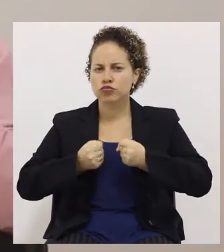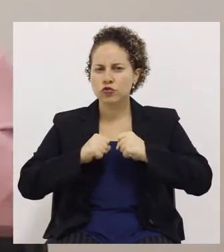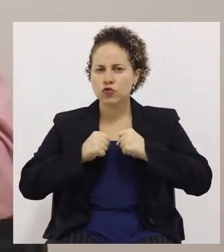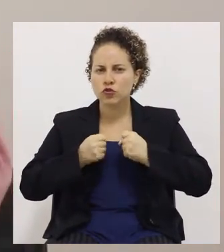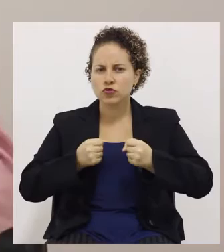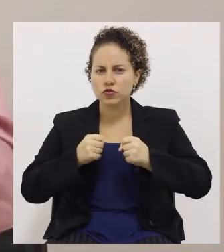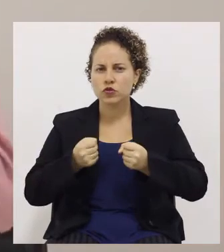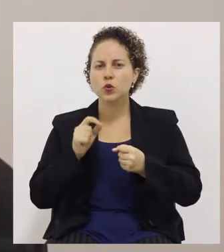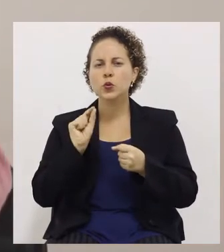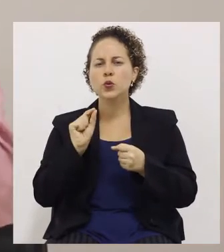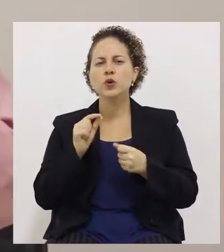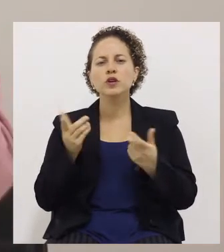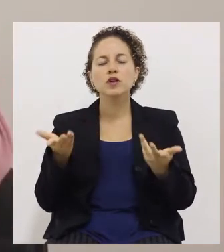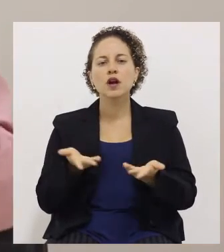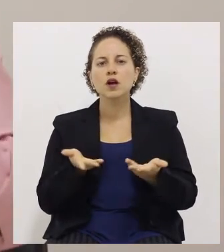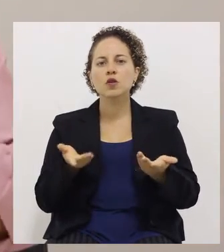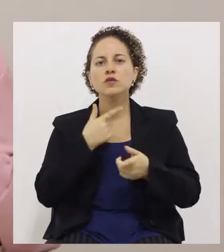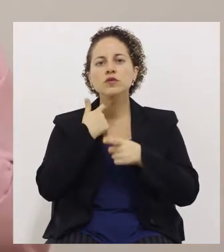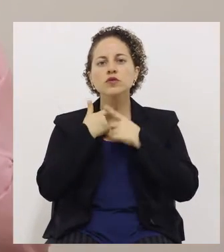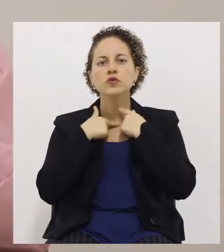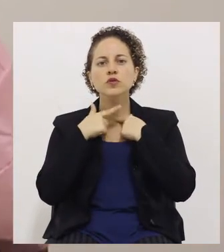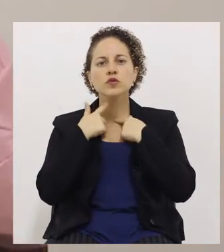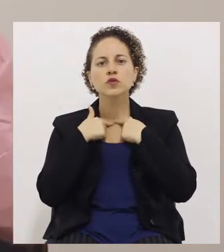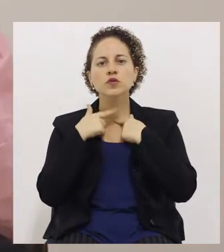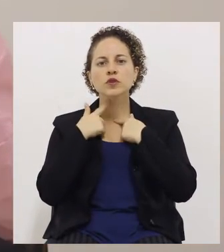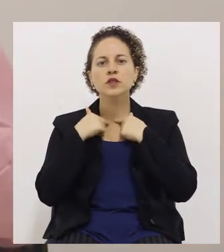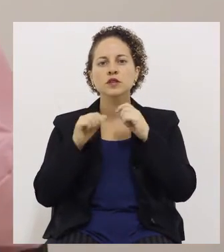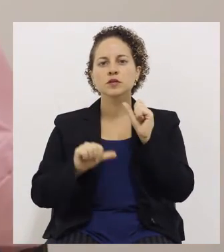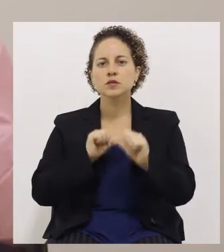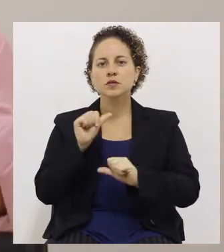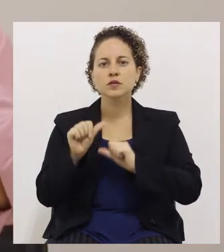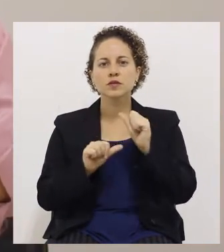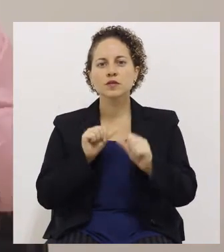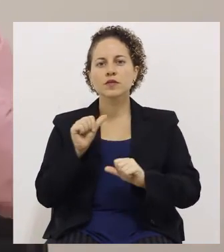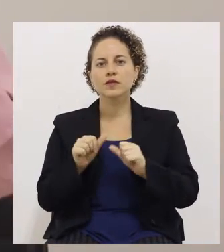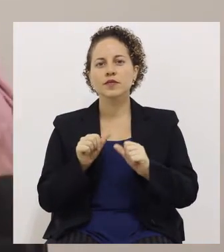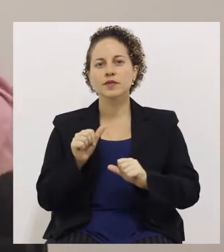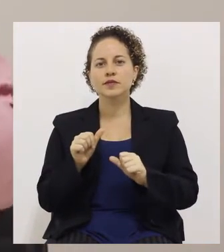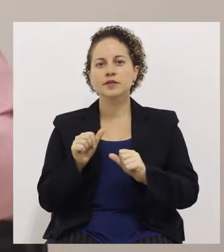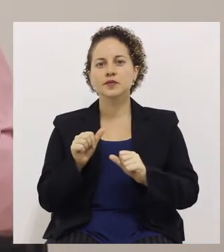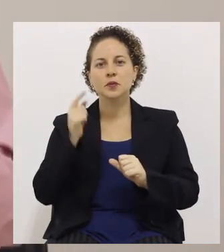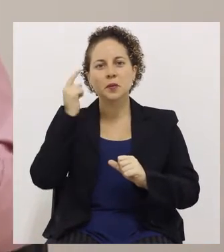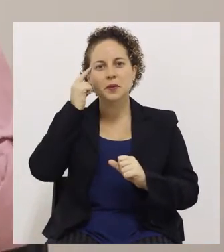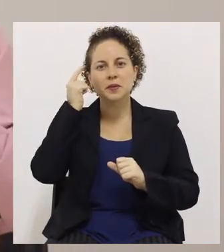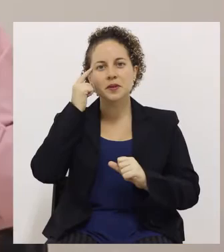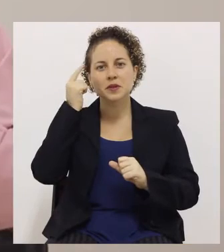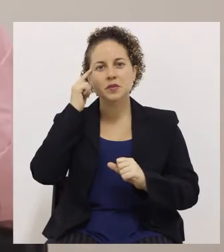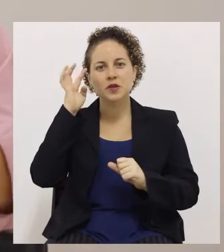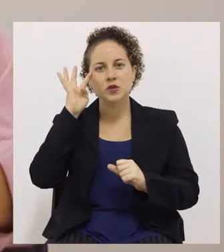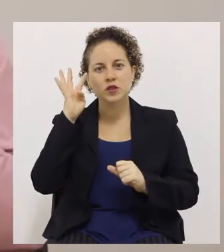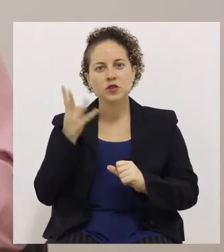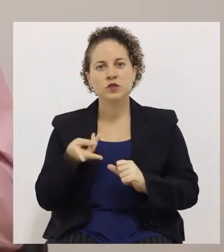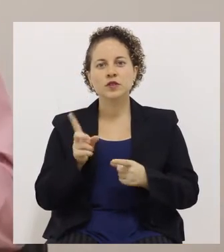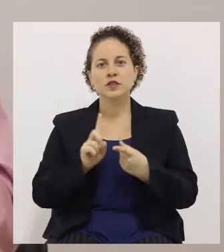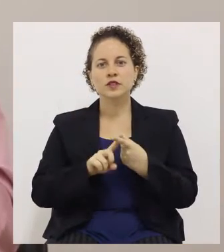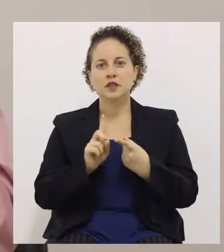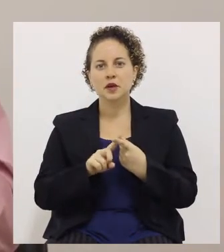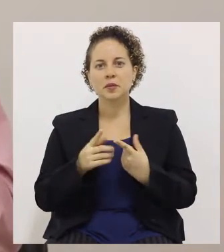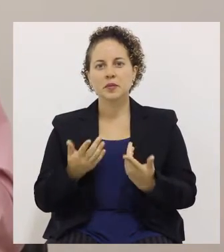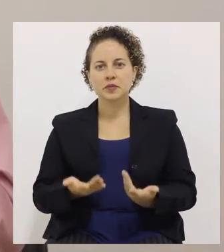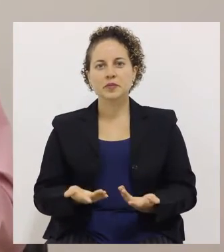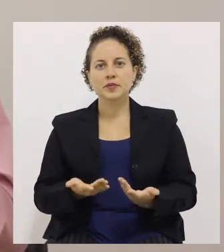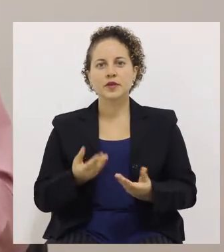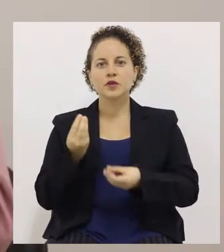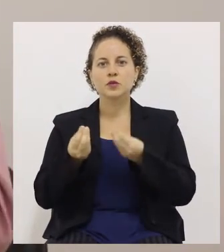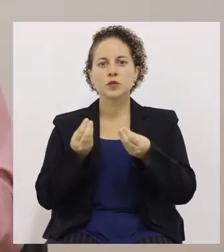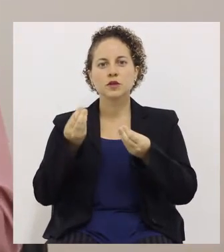dedicação. Qual é a razão que te levou agora, nesse momento, a pedir? Perguntar vai fazer com que o cara abra as situações e o que está por trás